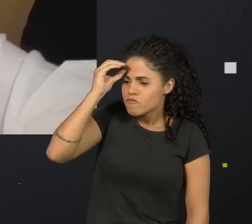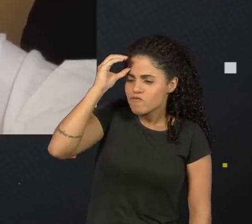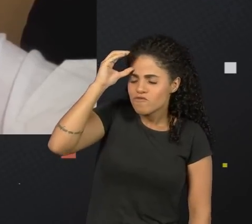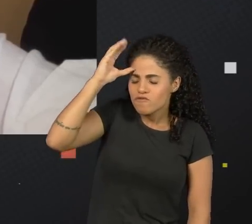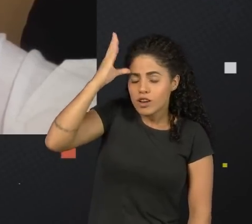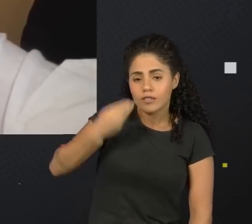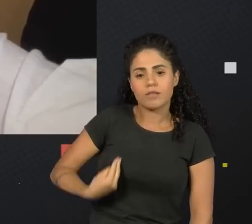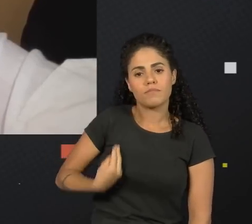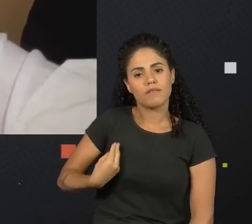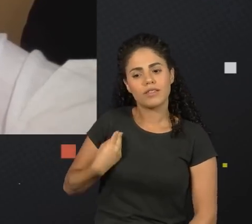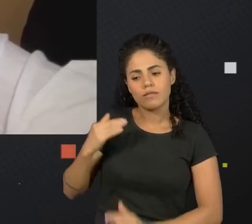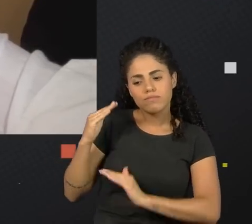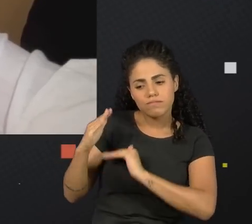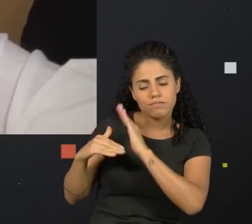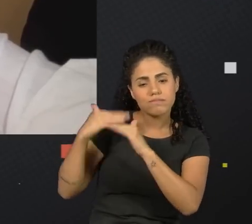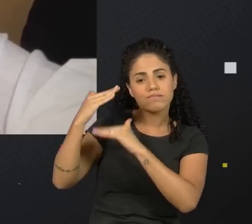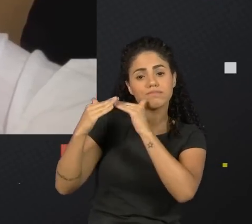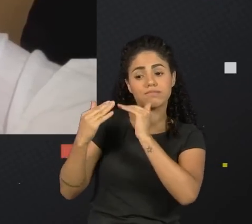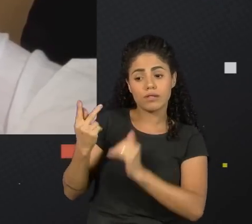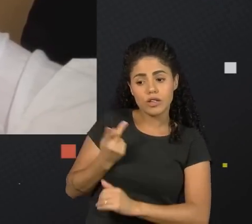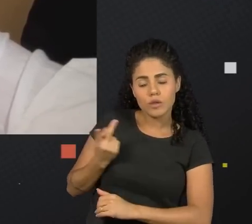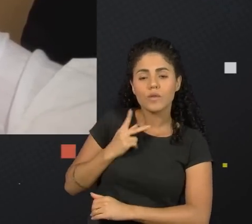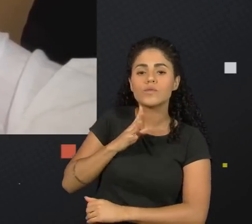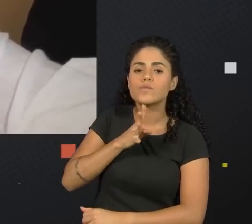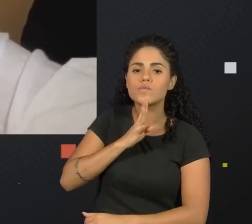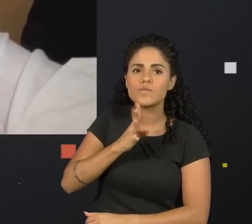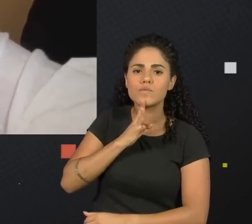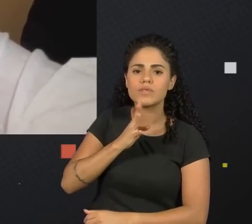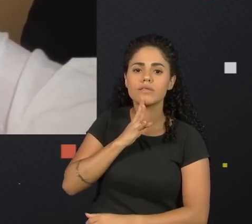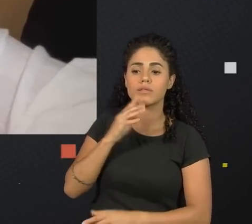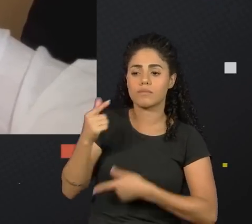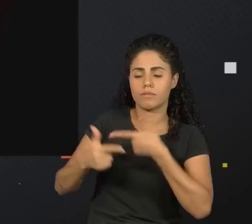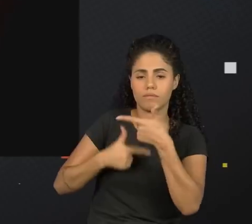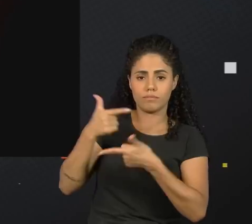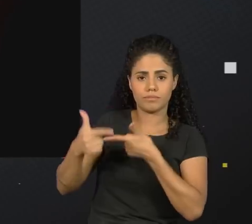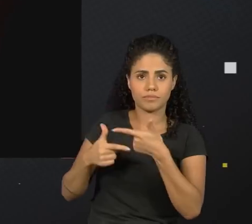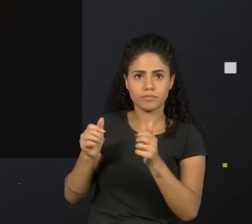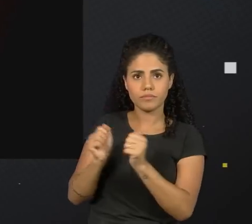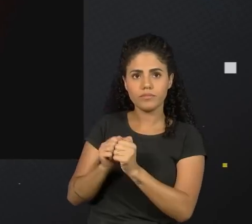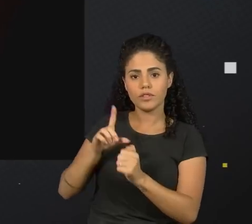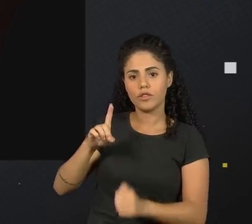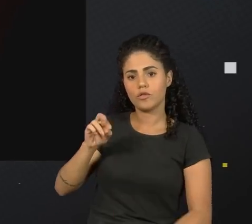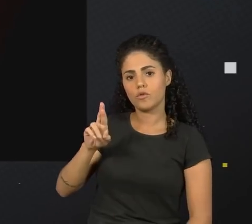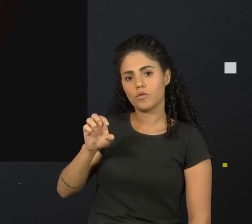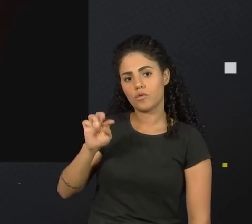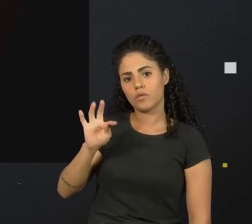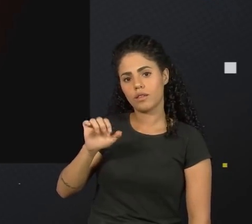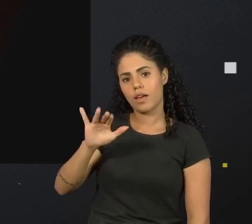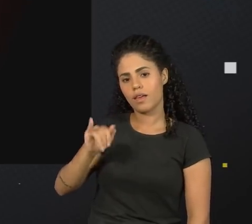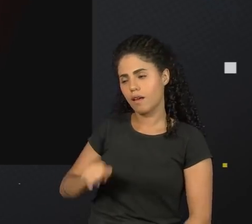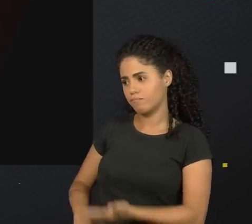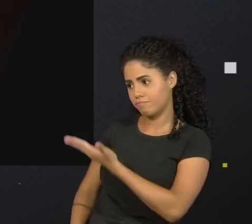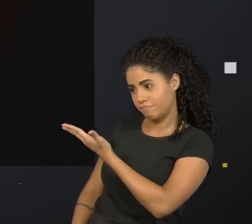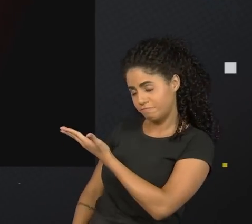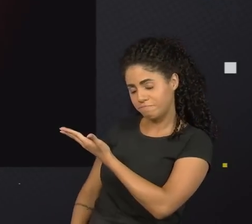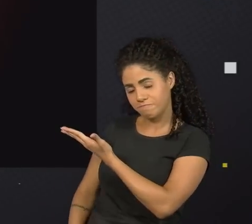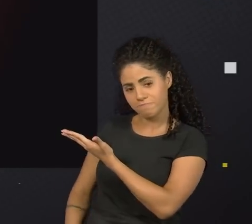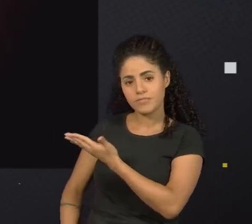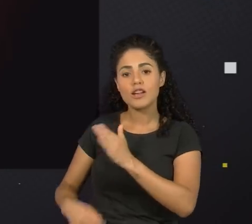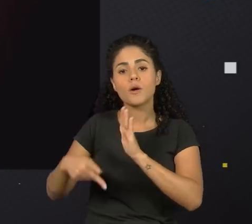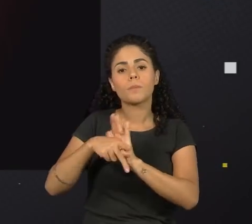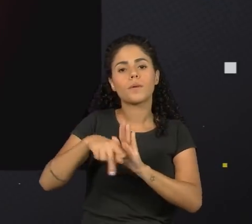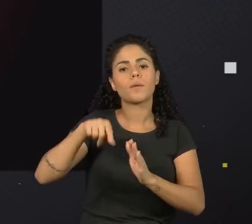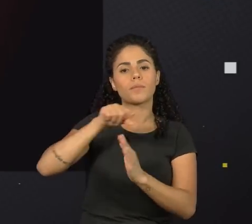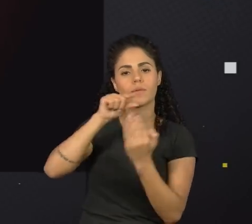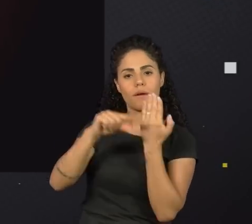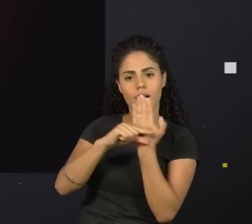vida. Nós nos conhecemos fazendo Doroteia, de Nelson Rodrigues, uma face responsável de Nelson